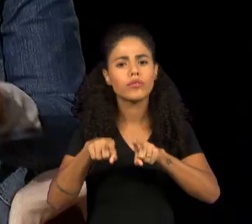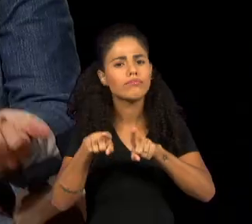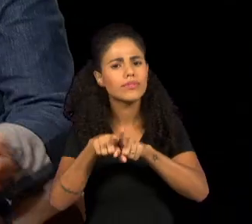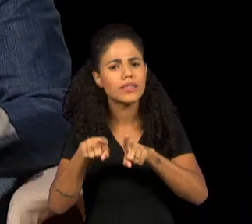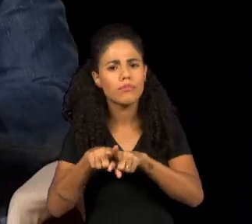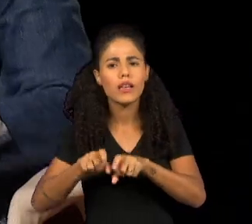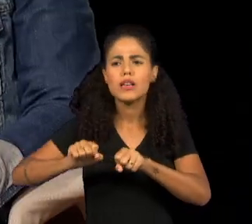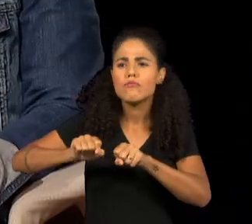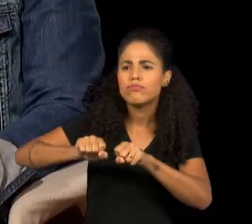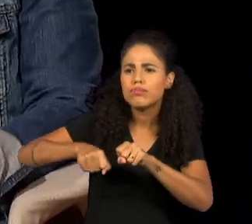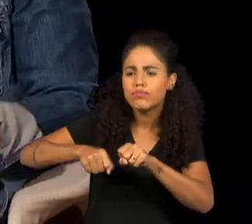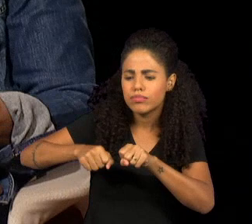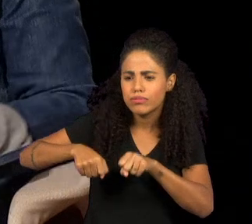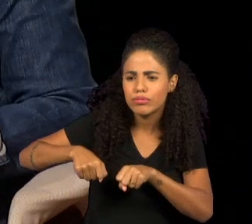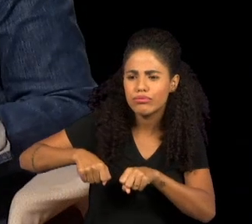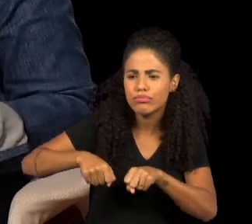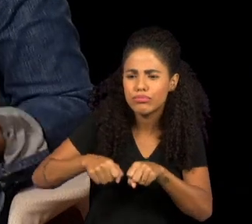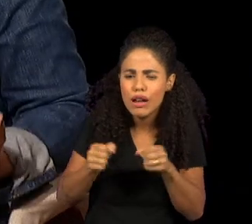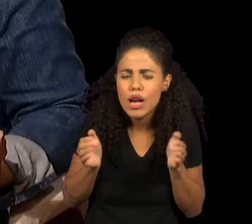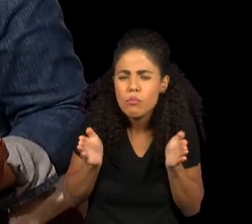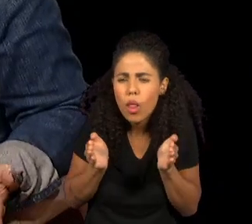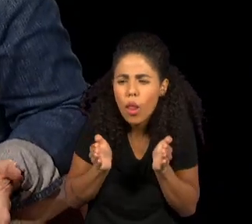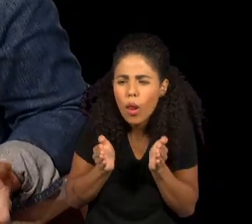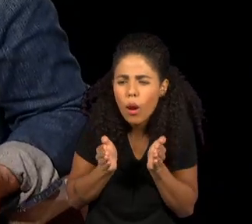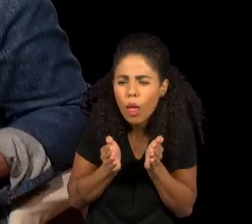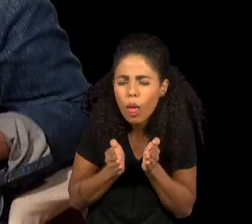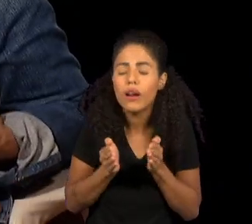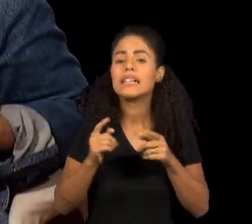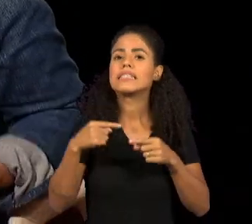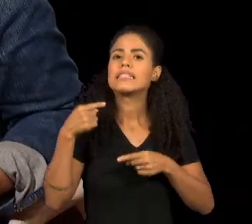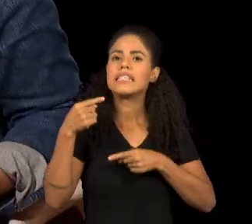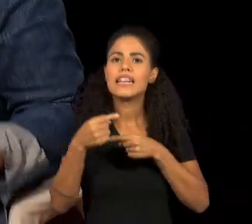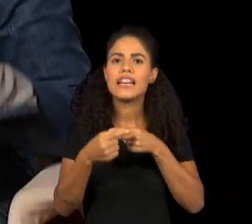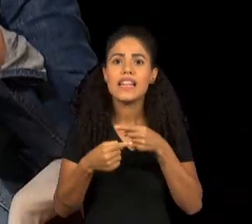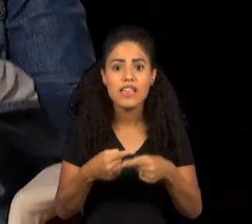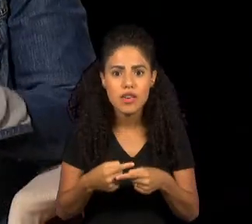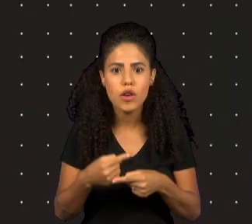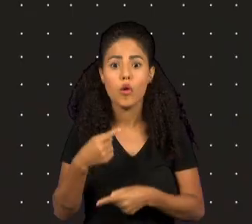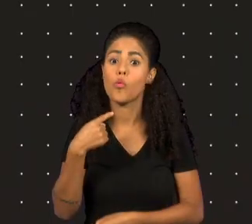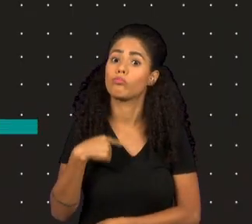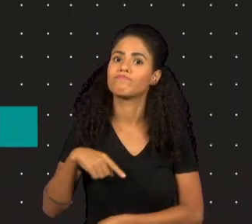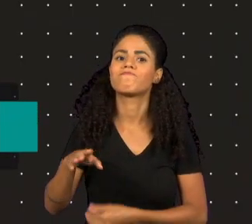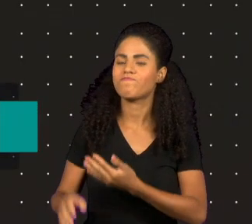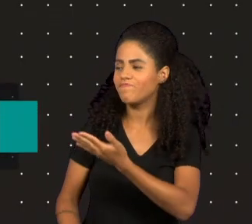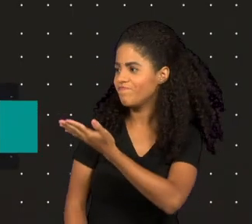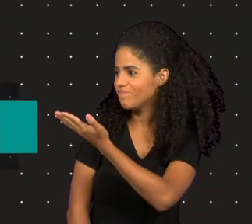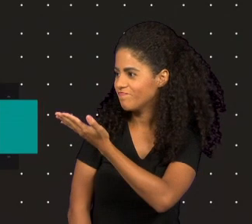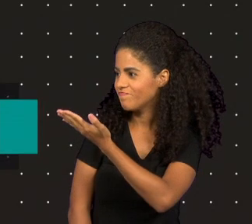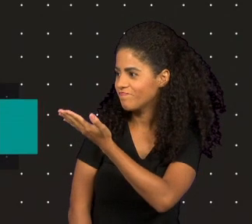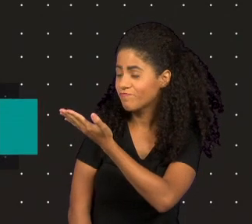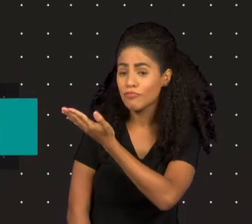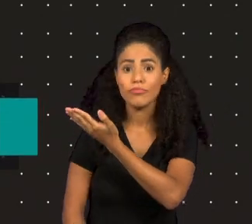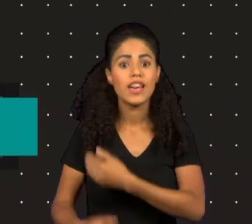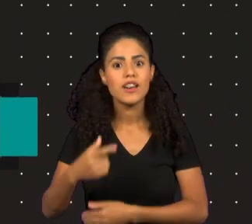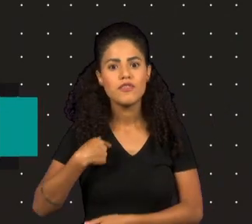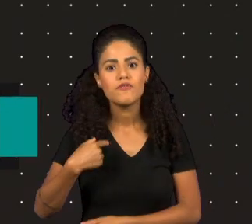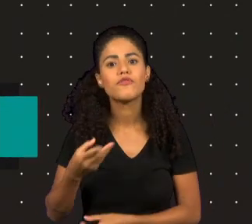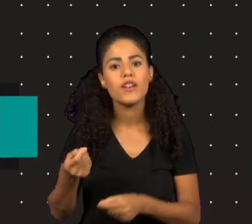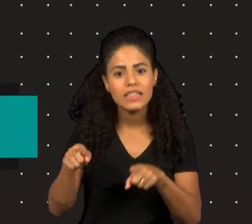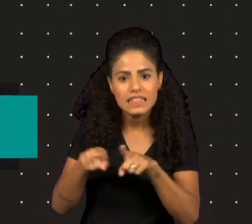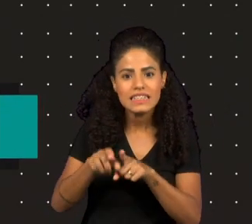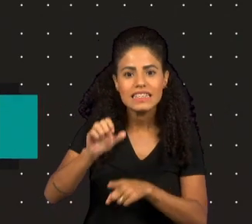eu amava. Me debutei. Gente, eu debutei. O Dolabella foi meu padrinho de debutante.